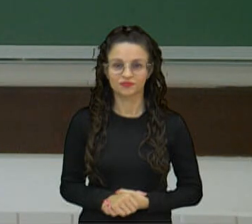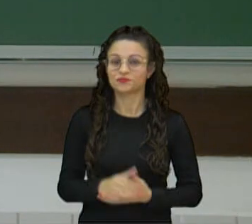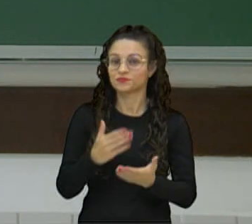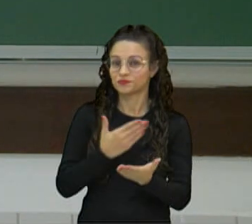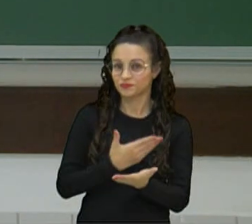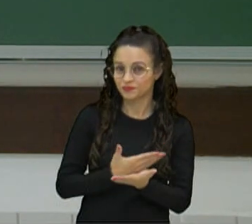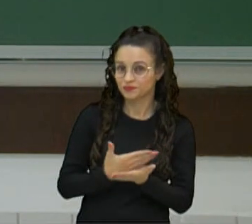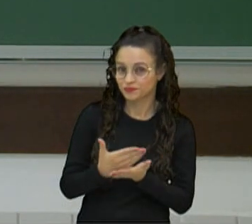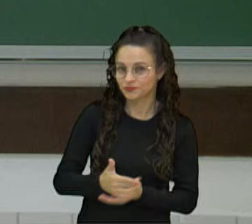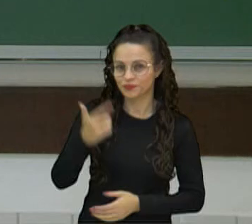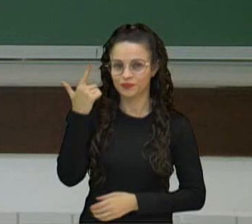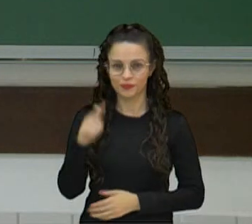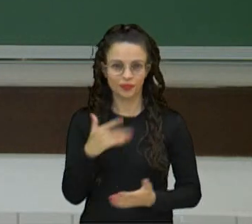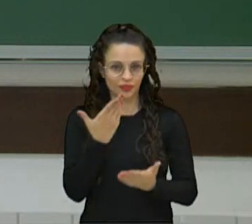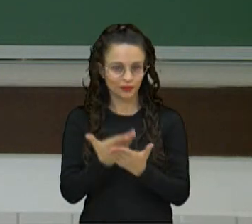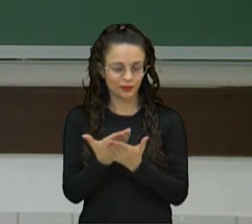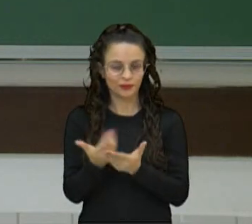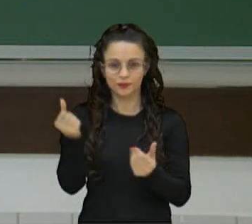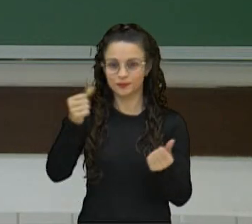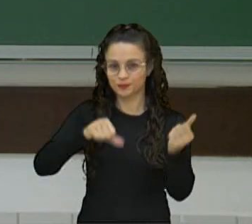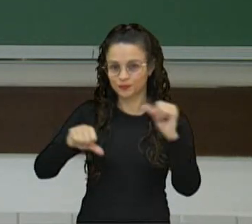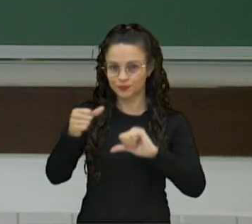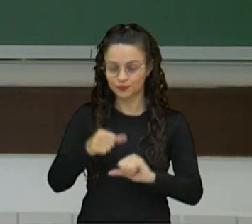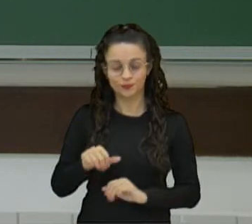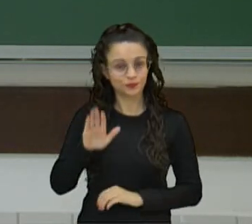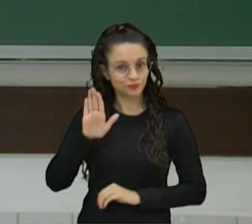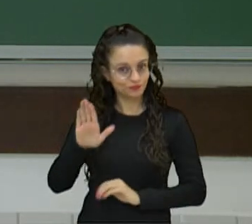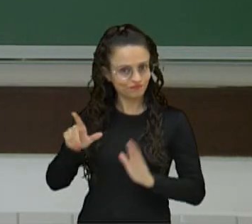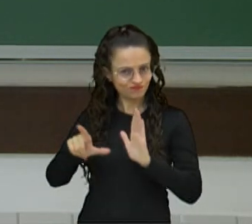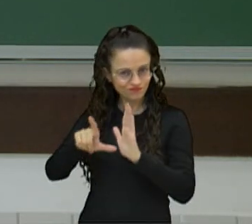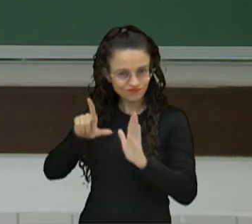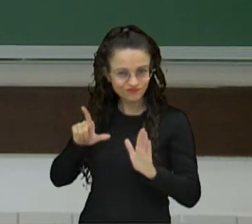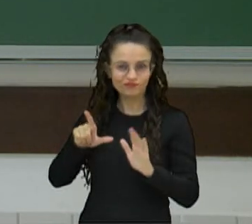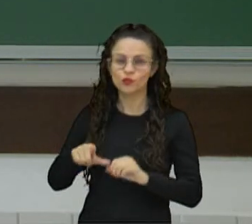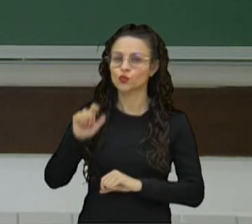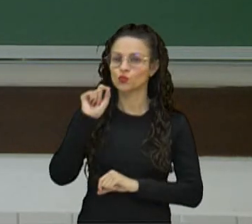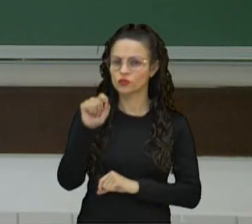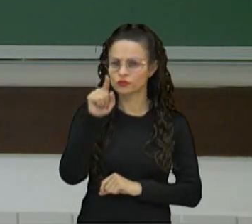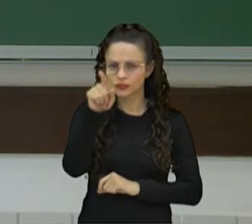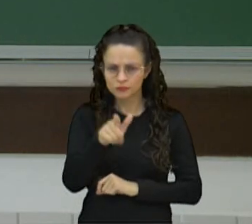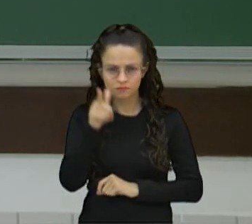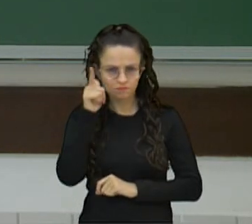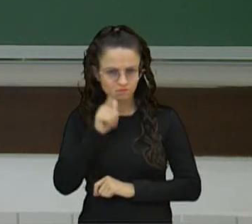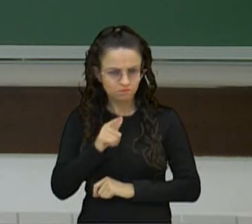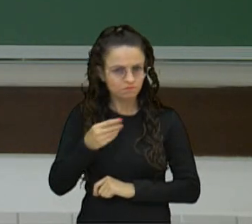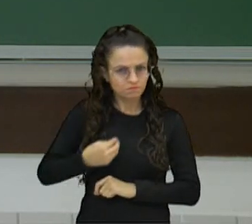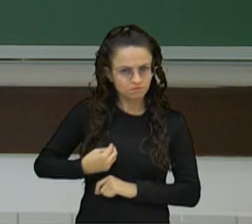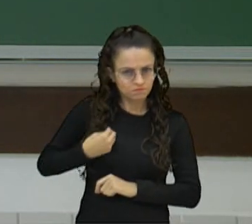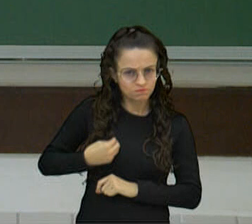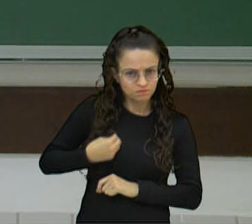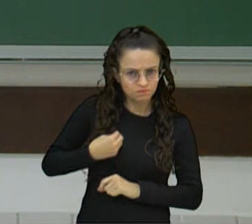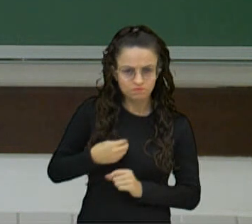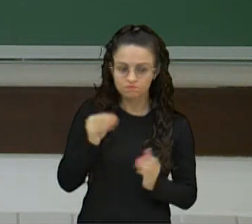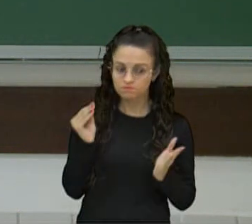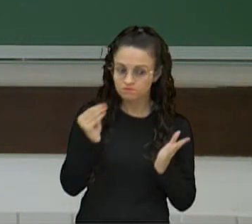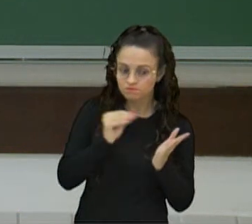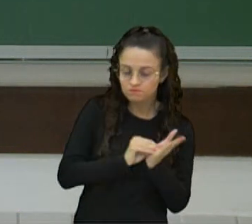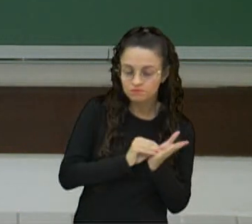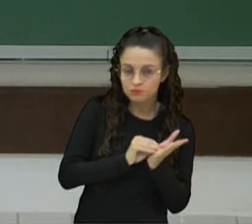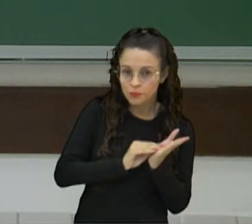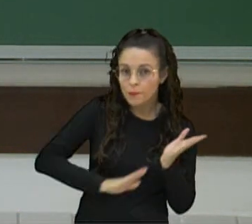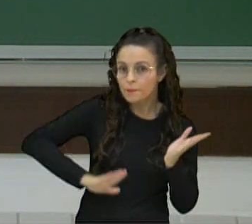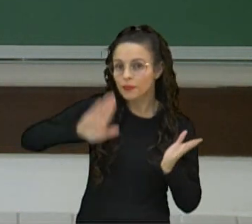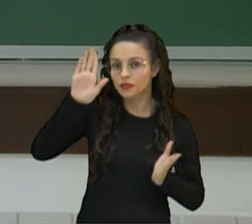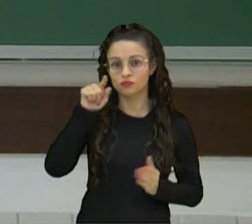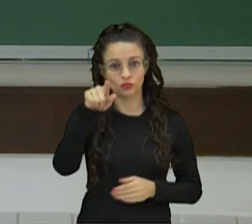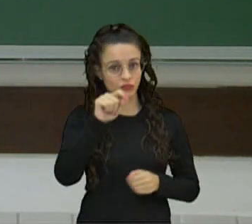Vamos para mais uma aula de química? Antes de mais nada, para você garantir a sua presença, faça a atividade que está no link lá